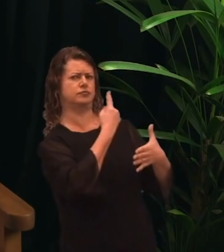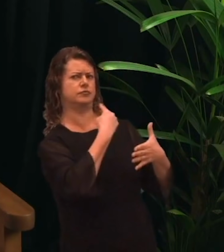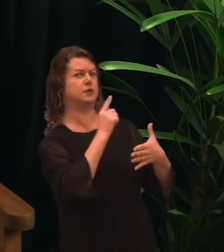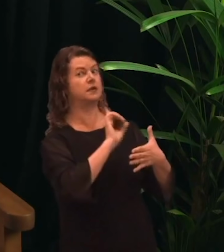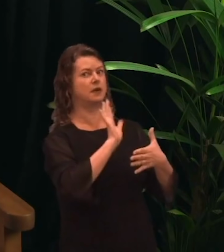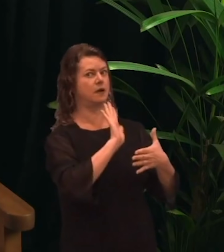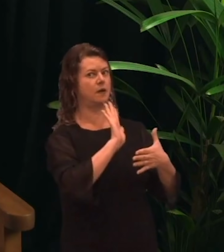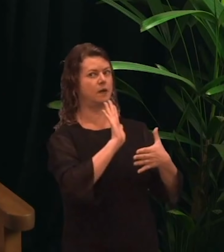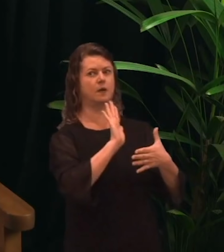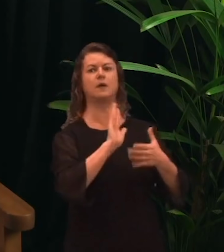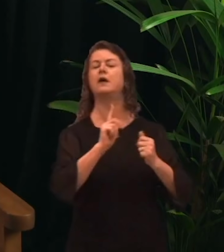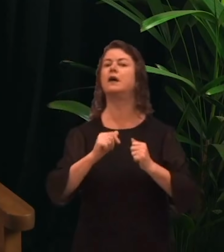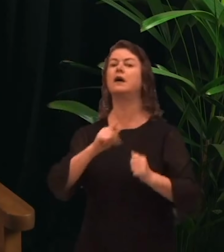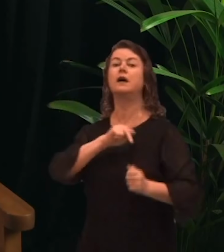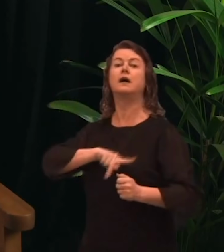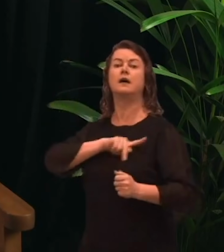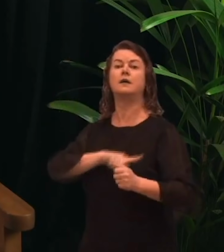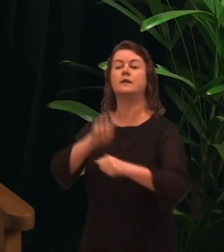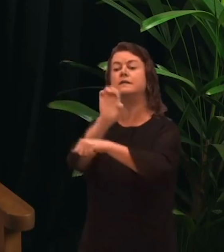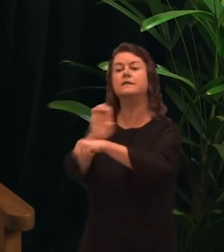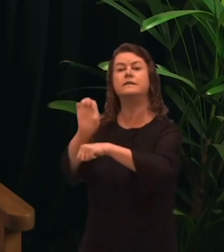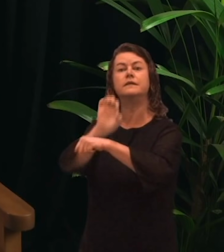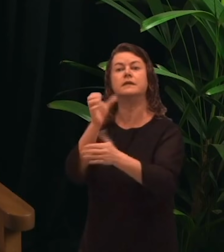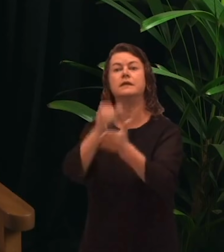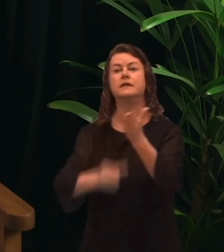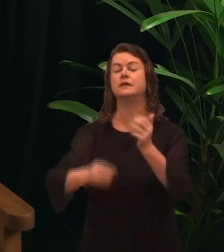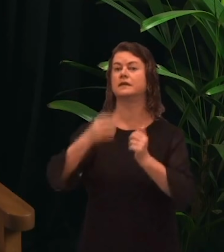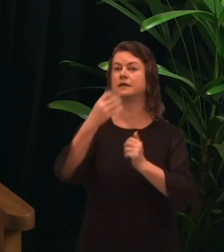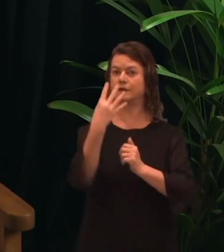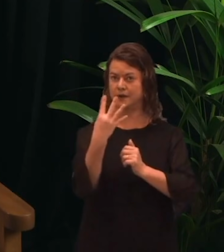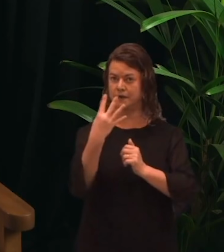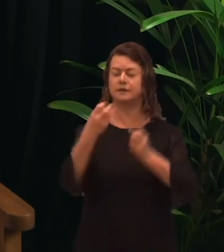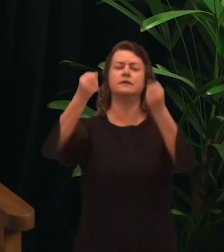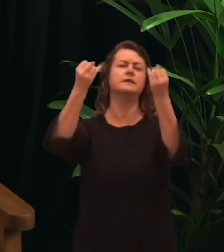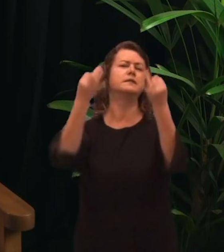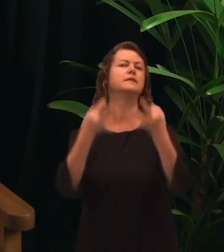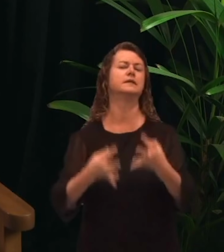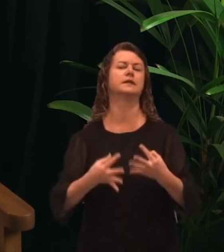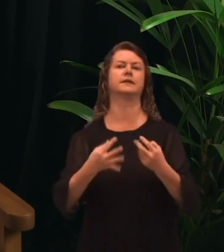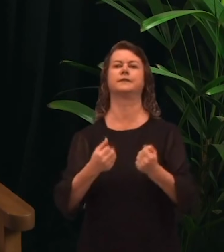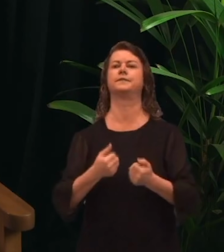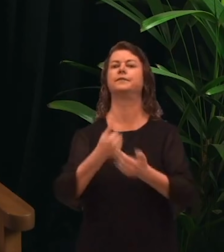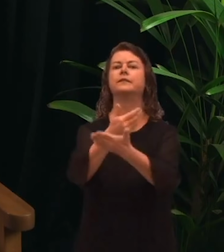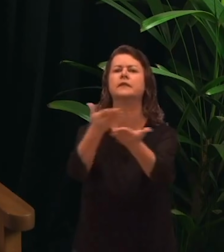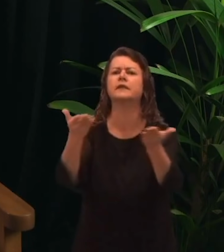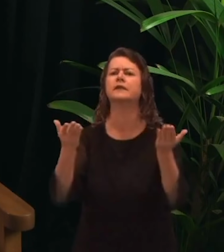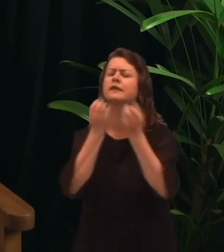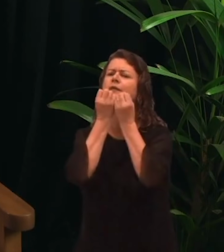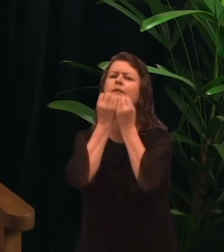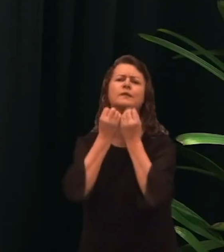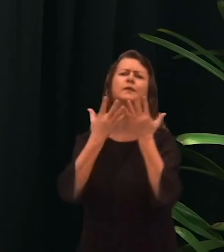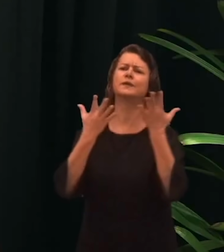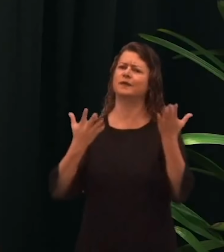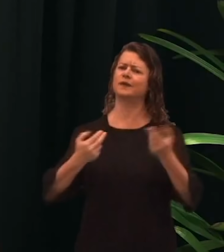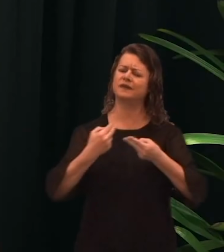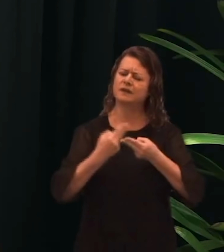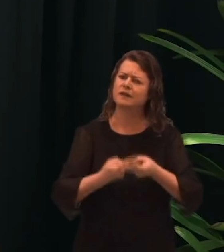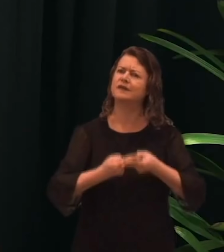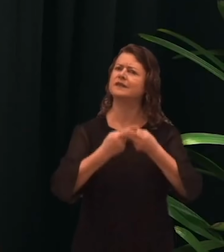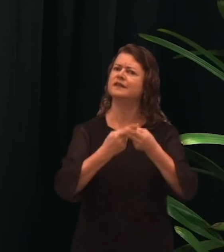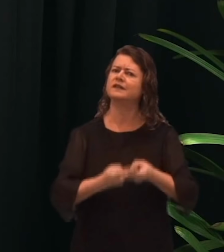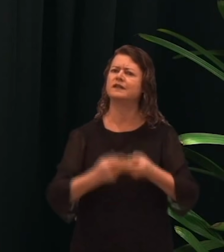desejos da nossa carne. O apóstolo Paulo, em Efésios 4:32, diz assim: